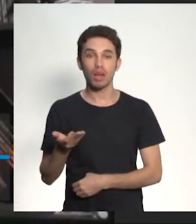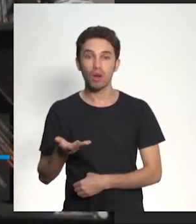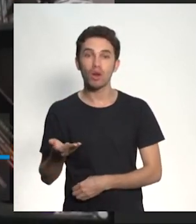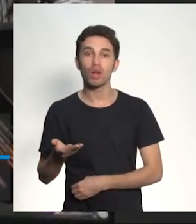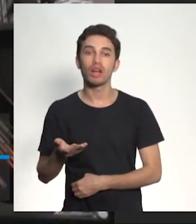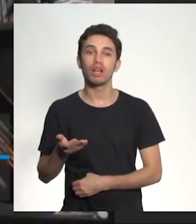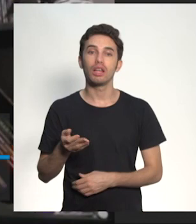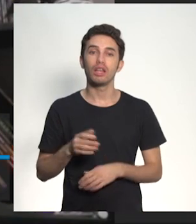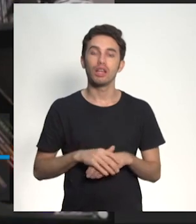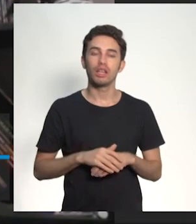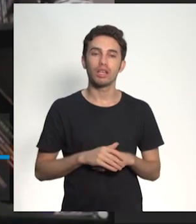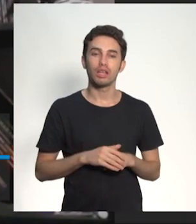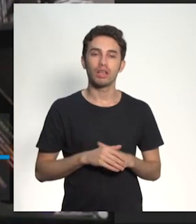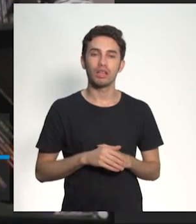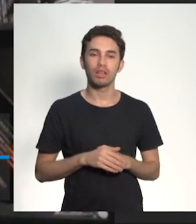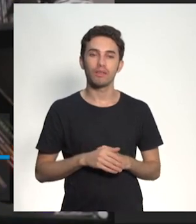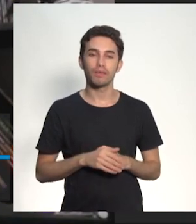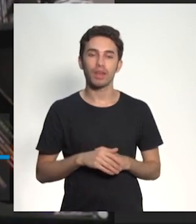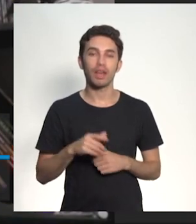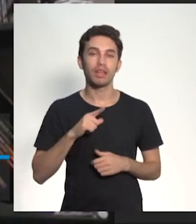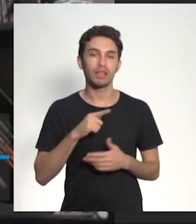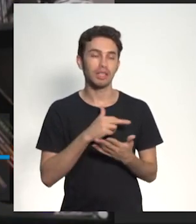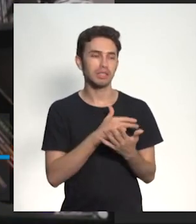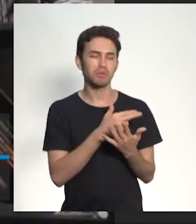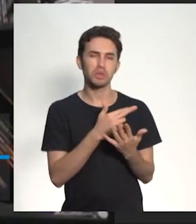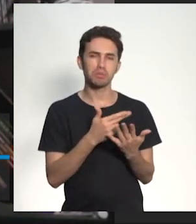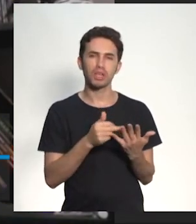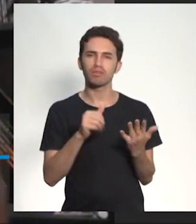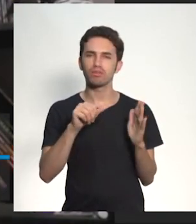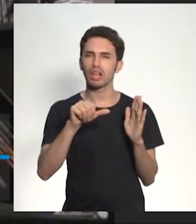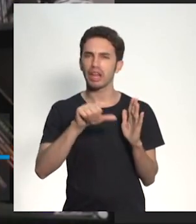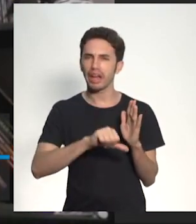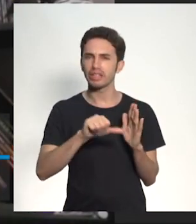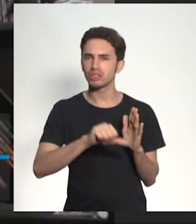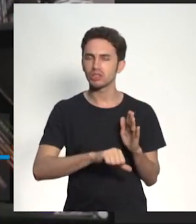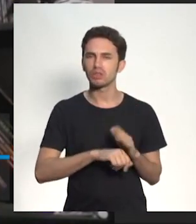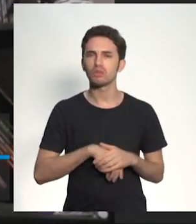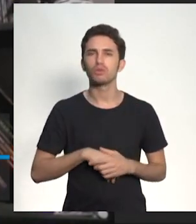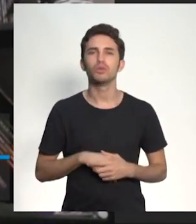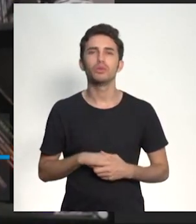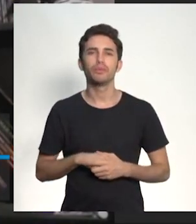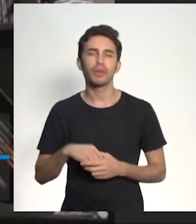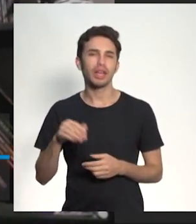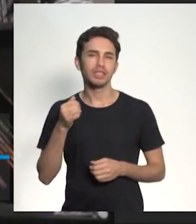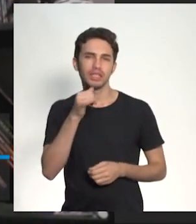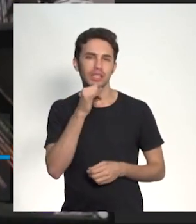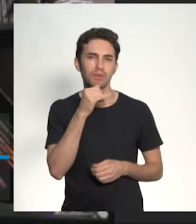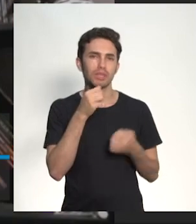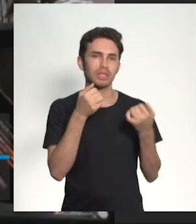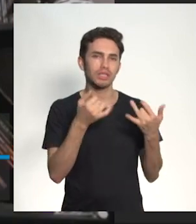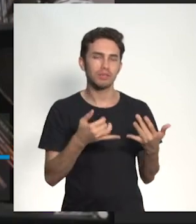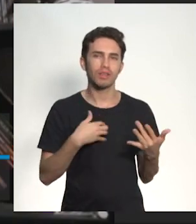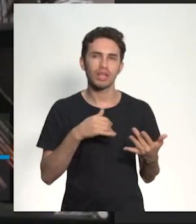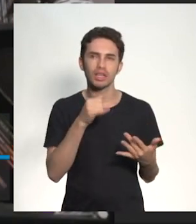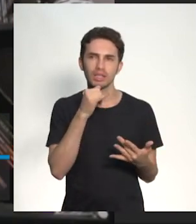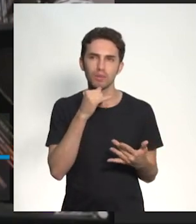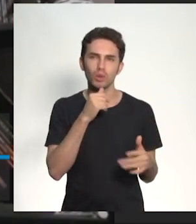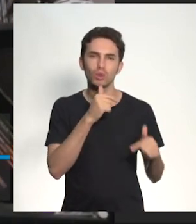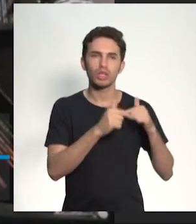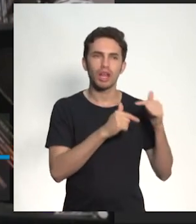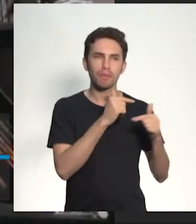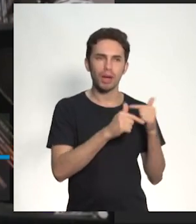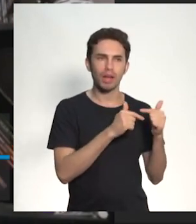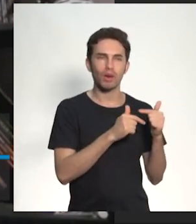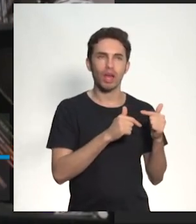ali a ter um aspecto negativo, né? A gente fala muito, quando a gente fala de trabalho, a gente sempre vincula bastante a questão da